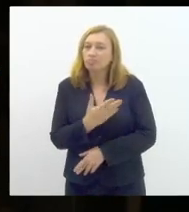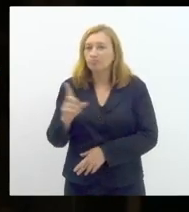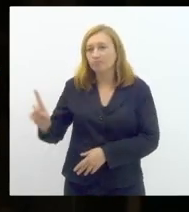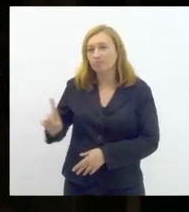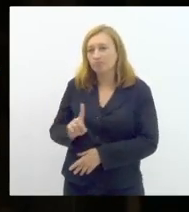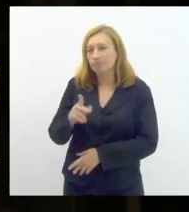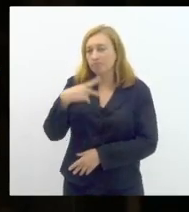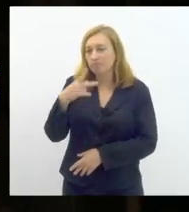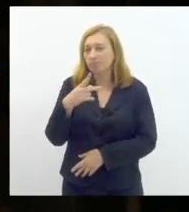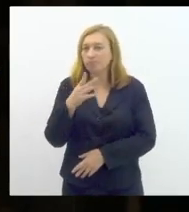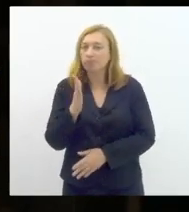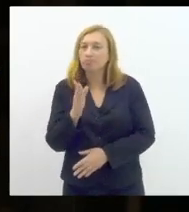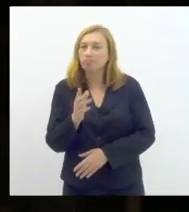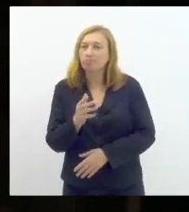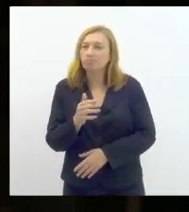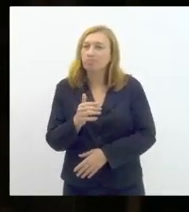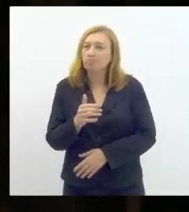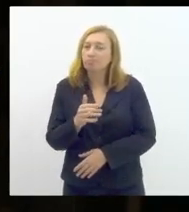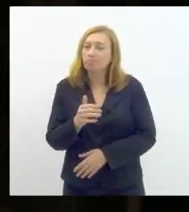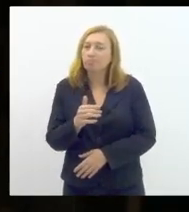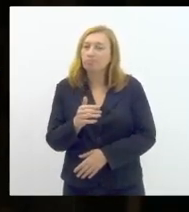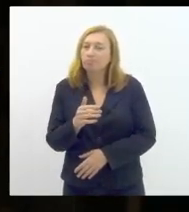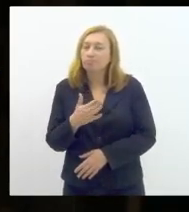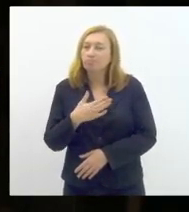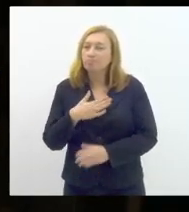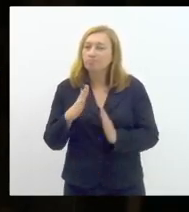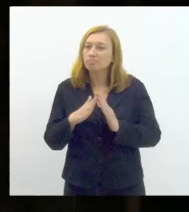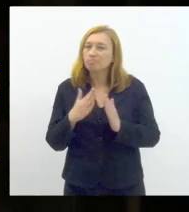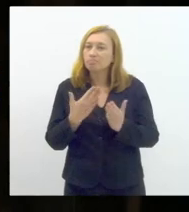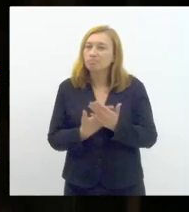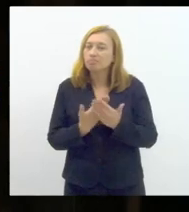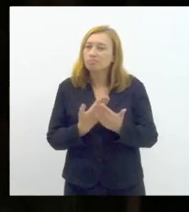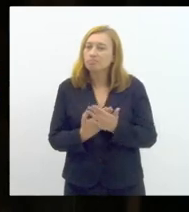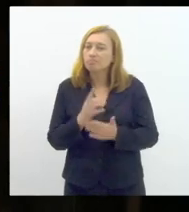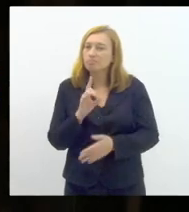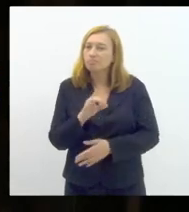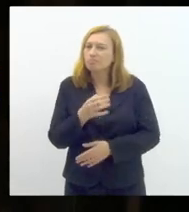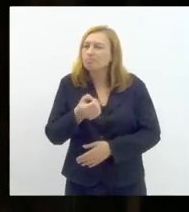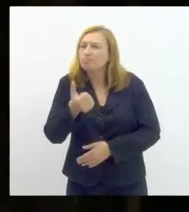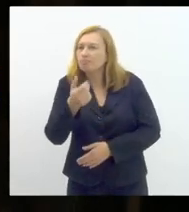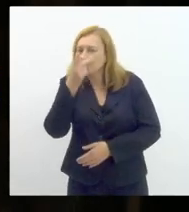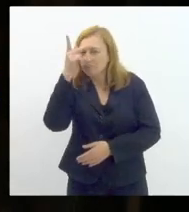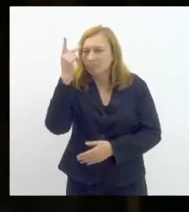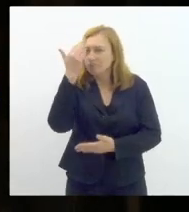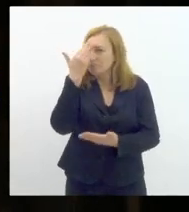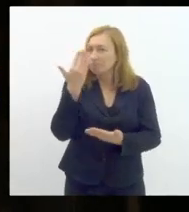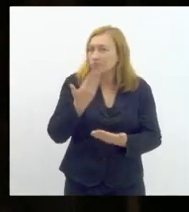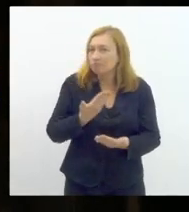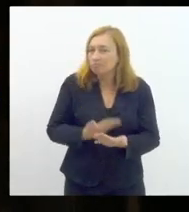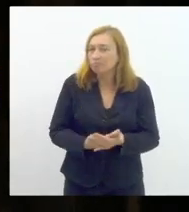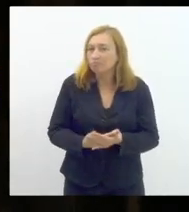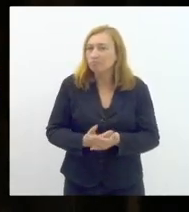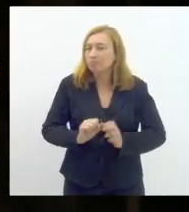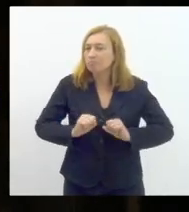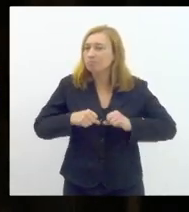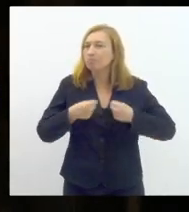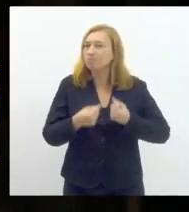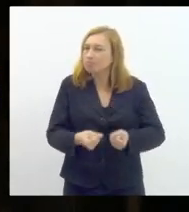falar agora há pouco, a primeira, da minha escola, somente poucas pessoas acreditaram, eu tive que